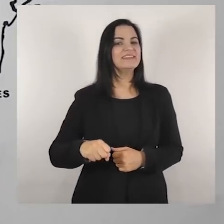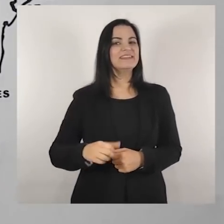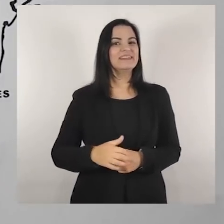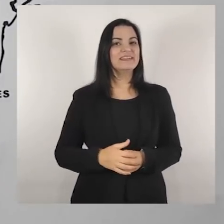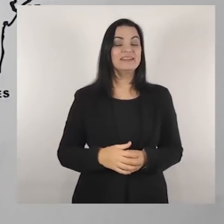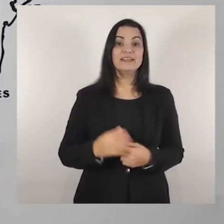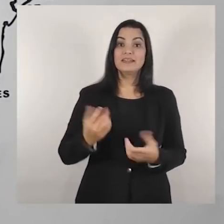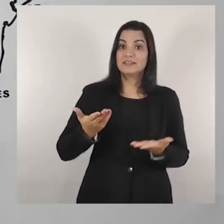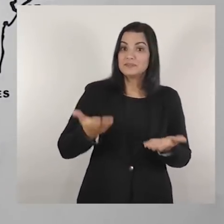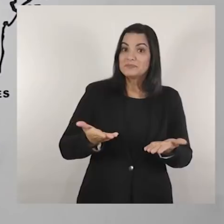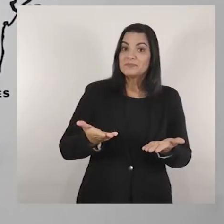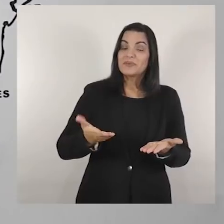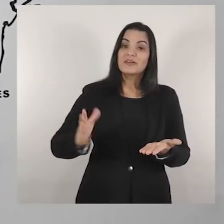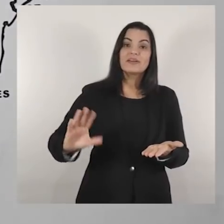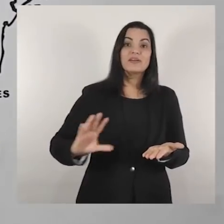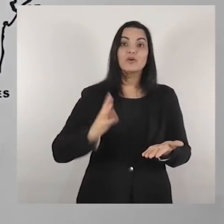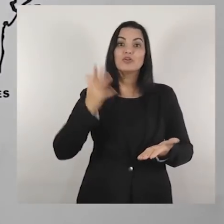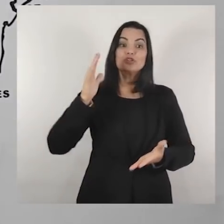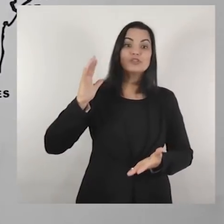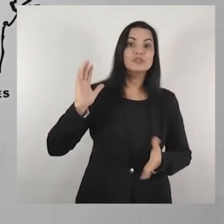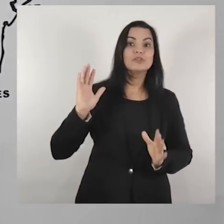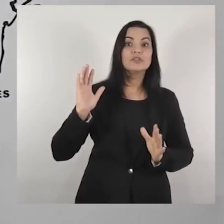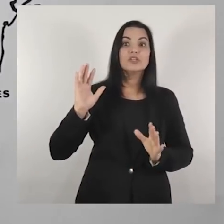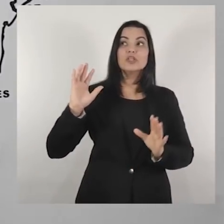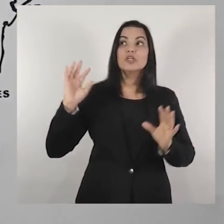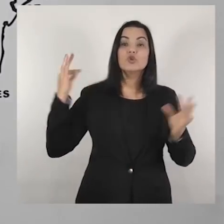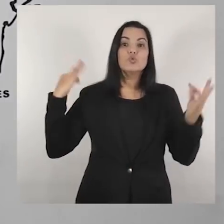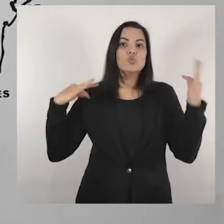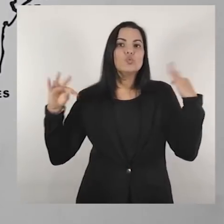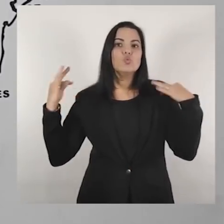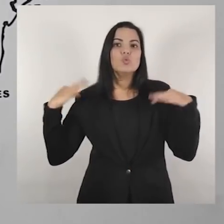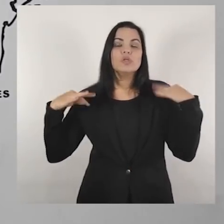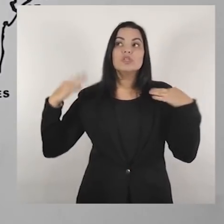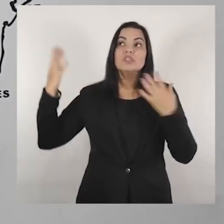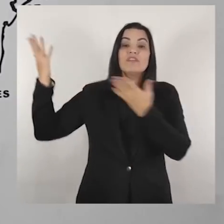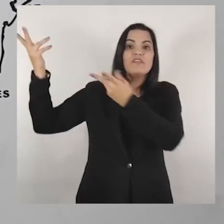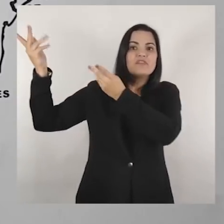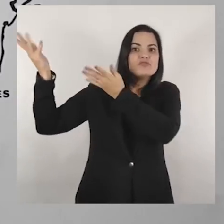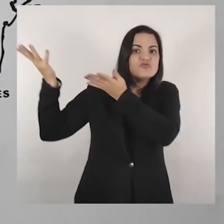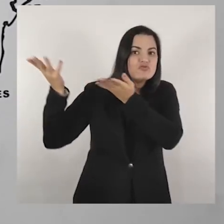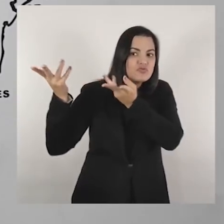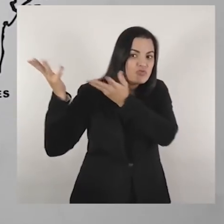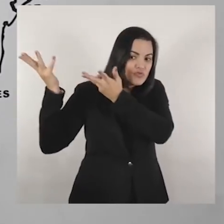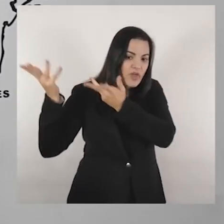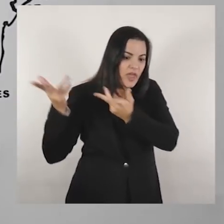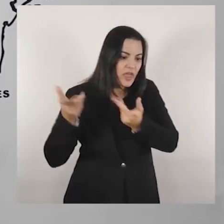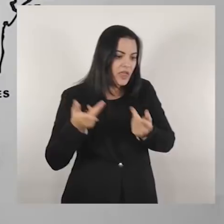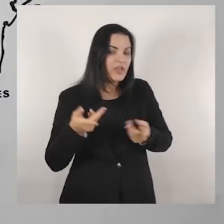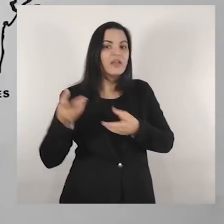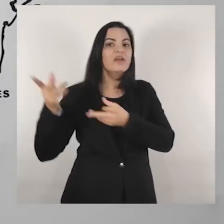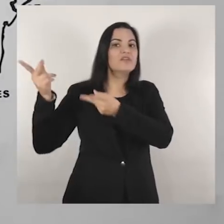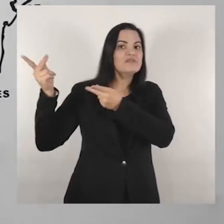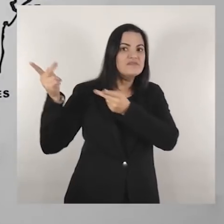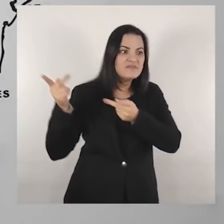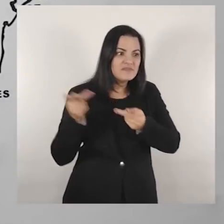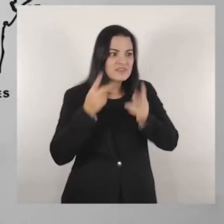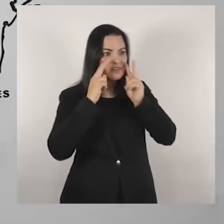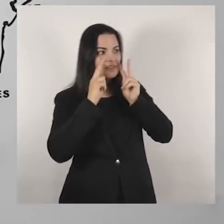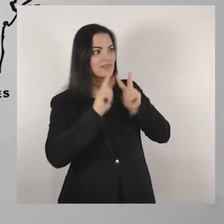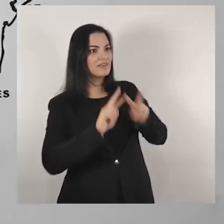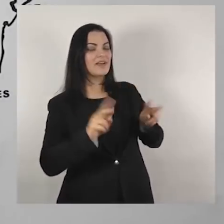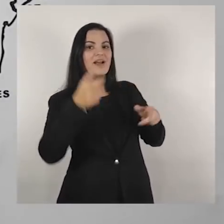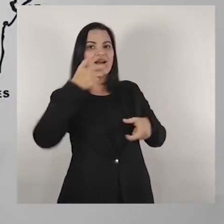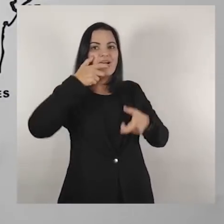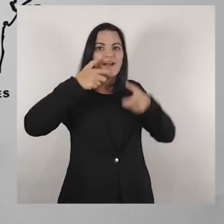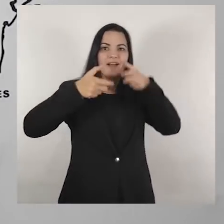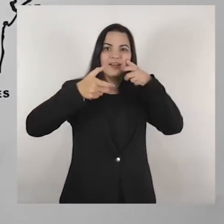mas tão importante, que ela virou uma festa turística praticamente. Existem pessoas de outros